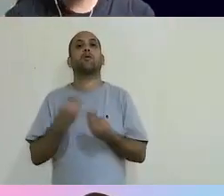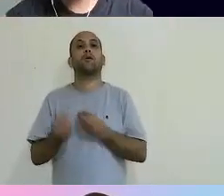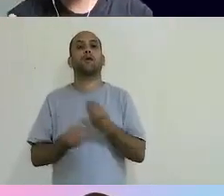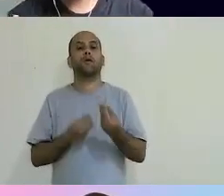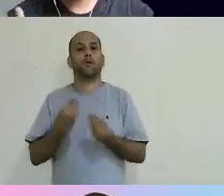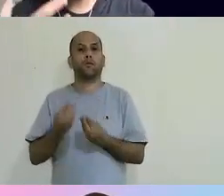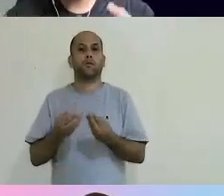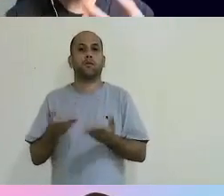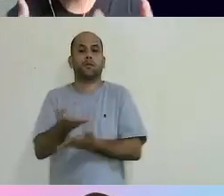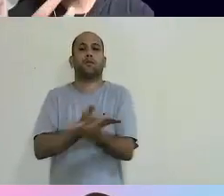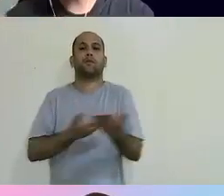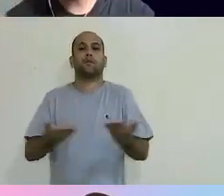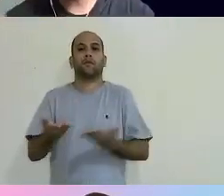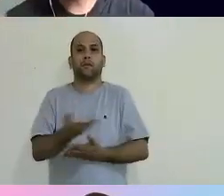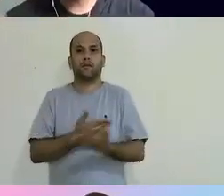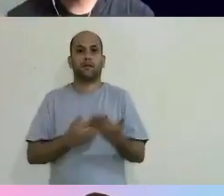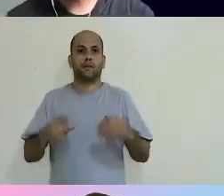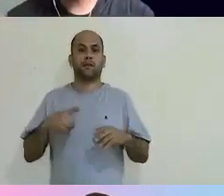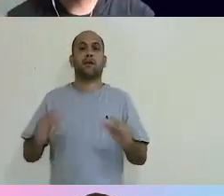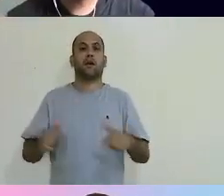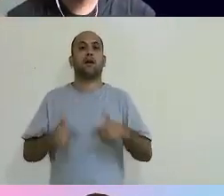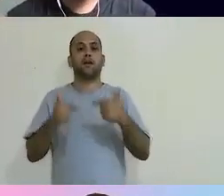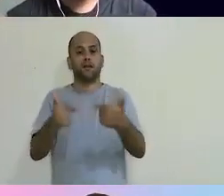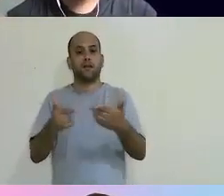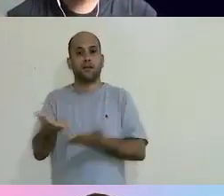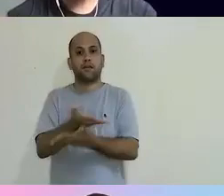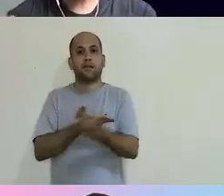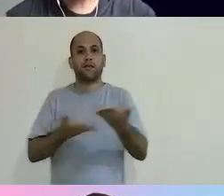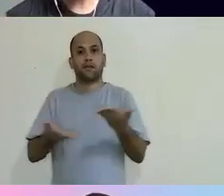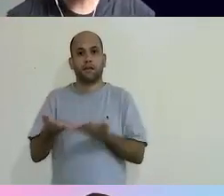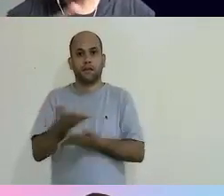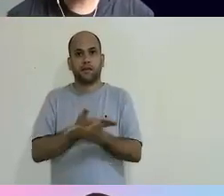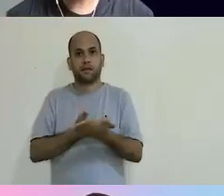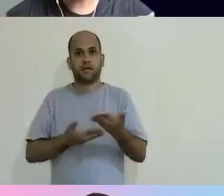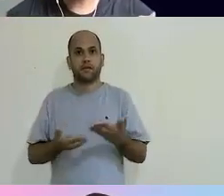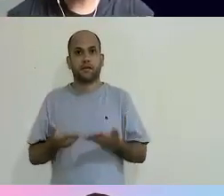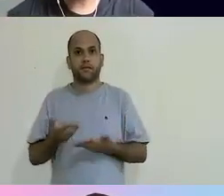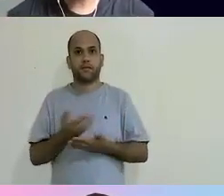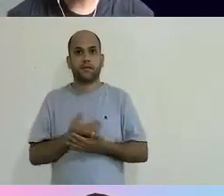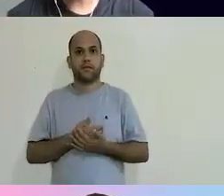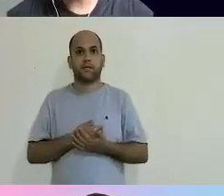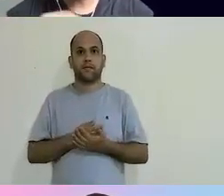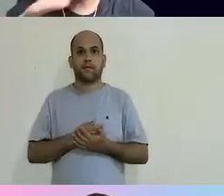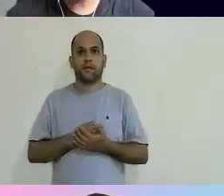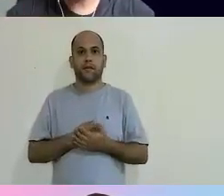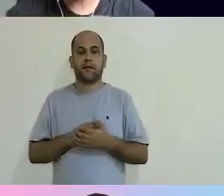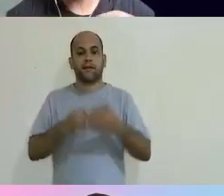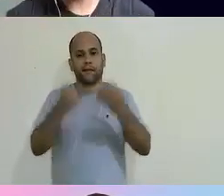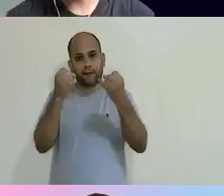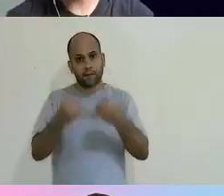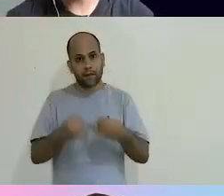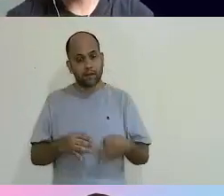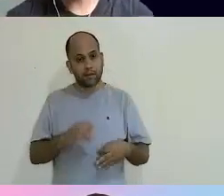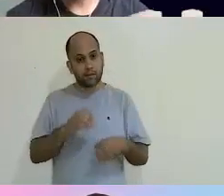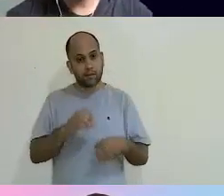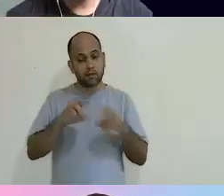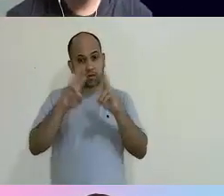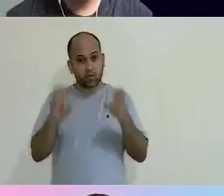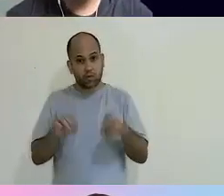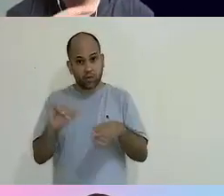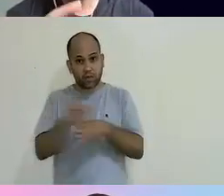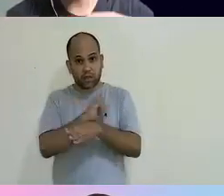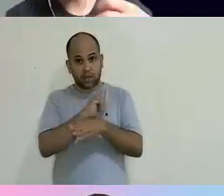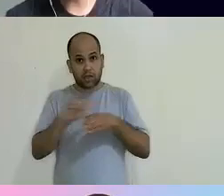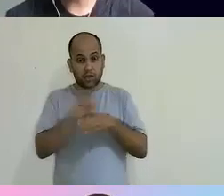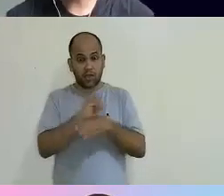nossas ações e interações com as pessoas, né? Aí, comentando com vocês, até falando um pouquinho sobre resiliência, né? Quando a gente fala sobre